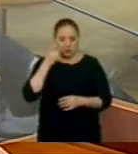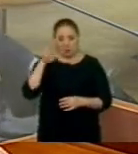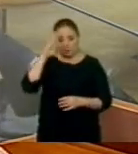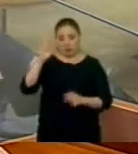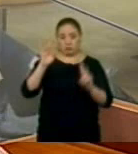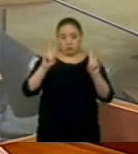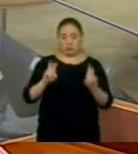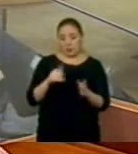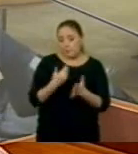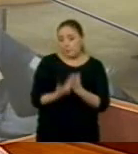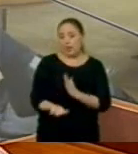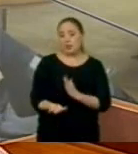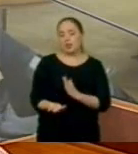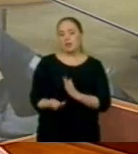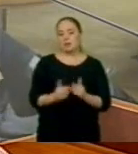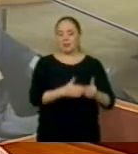sua perda.